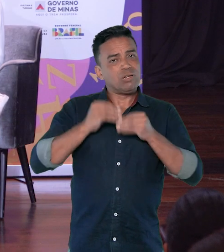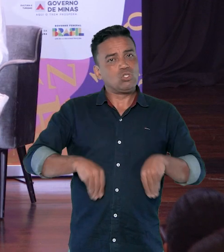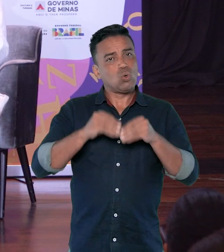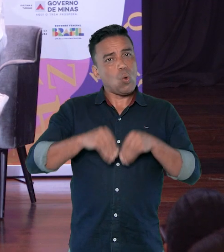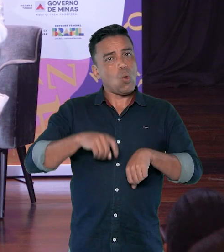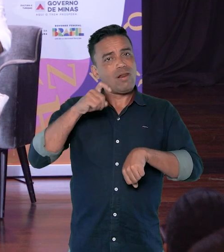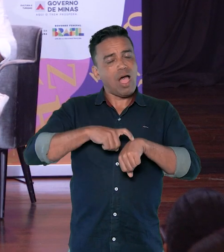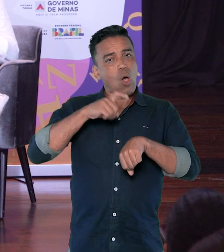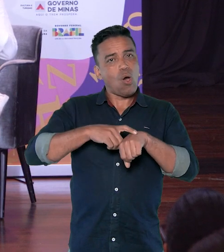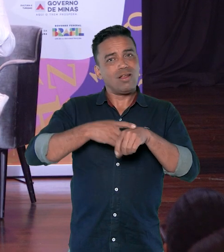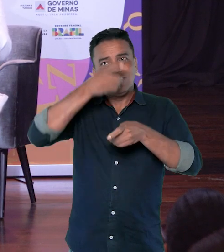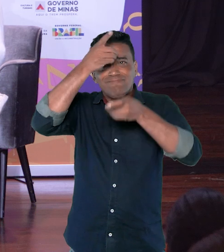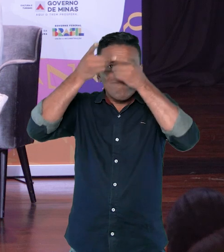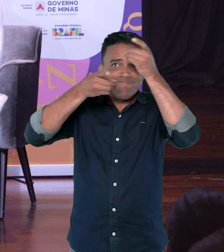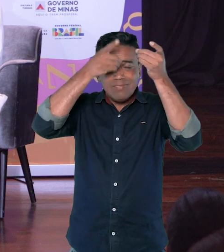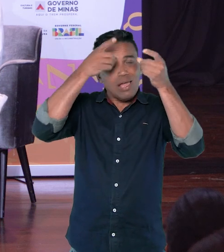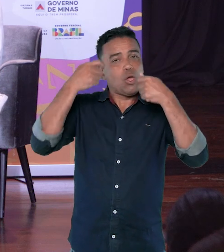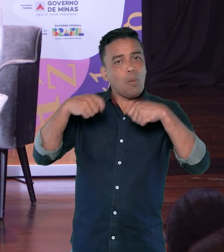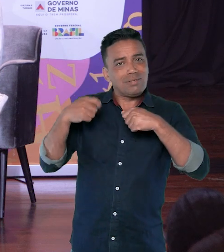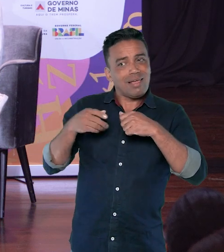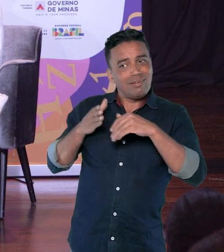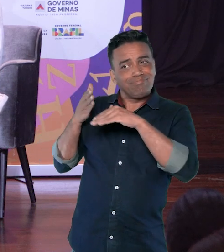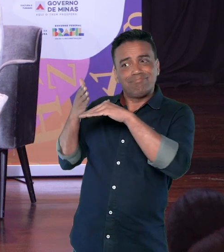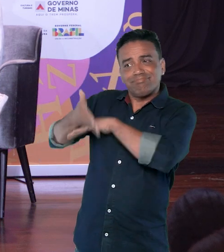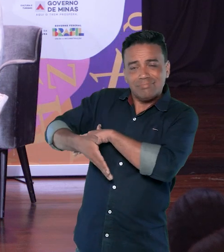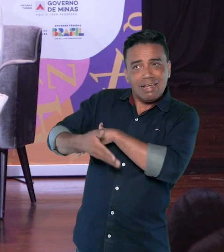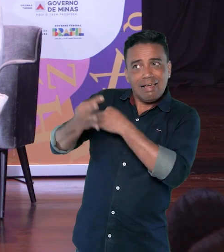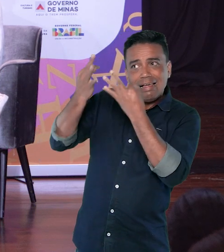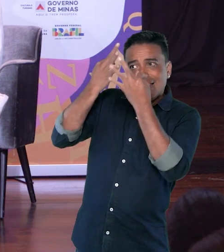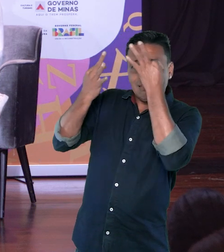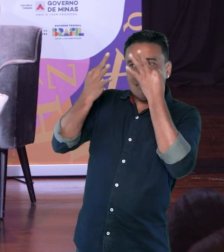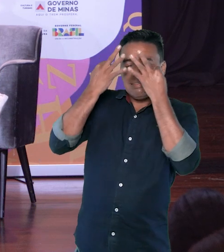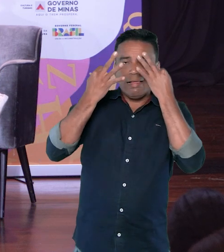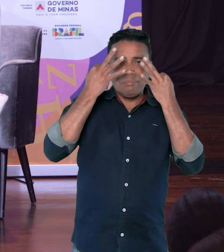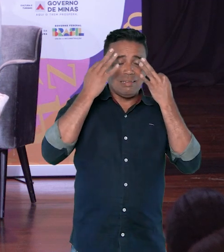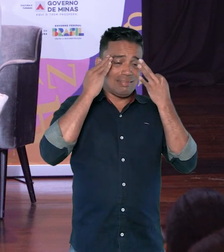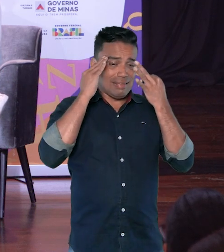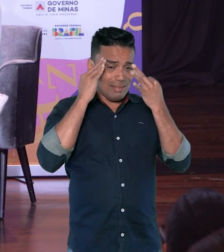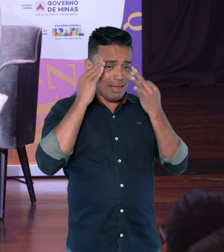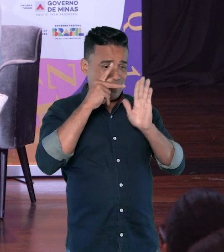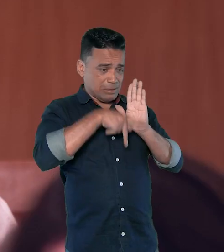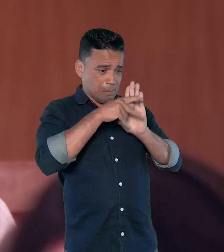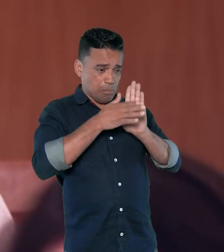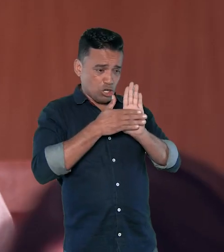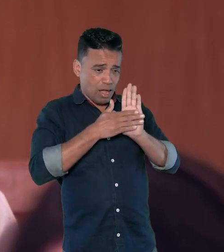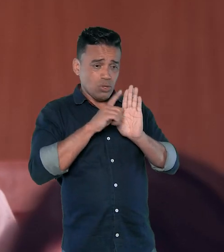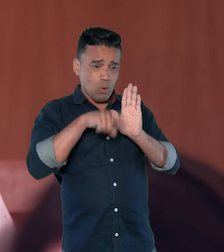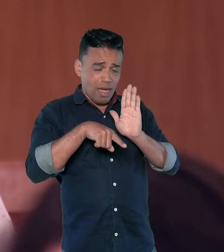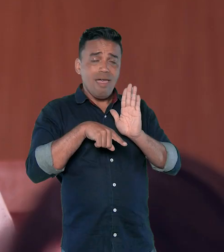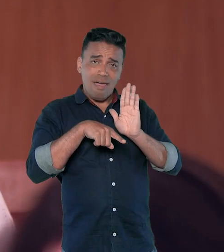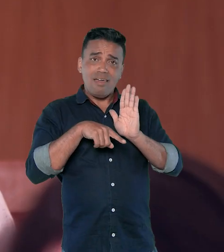e aí tive que fazer terapia, né, entender se era o livro de fato que eu queria fazer, né, de onde eles